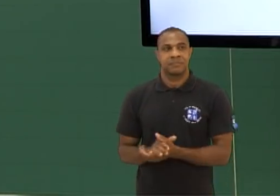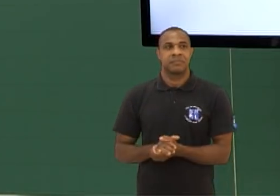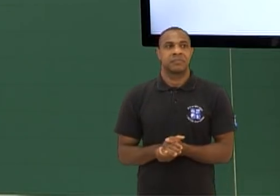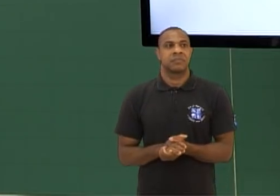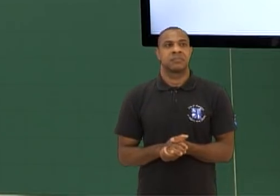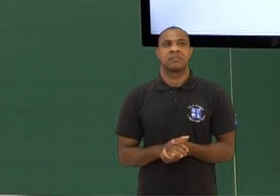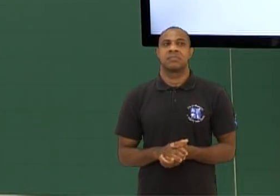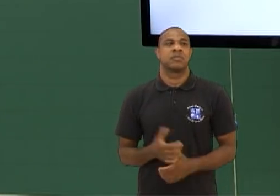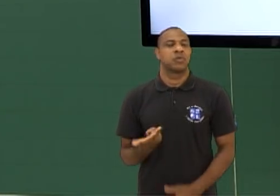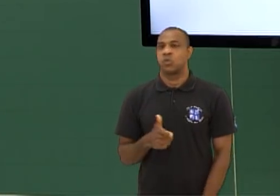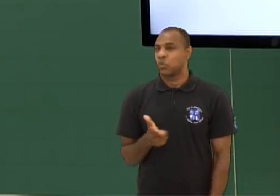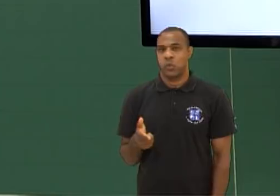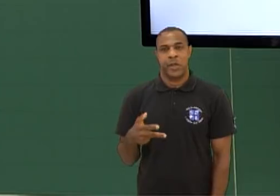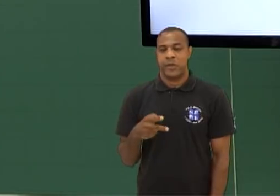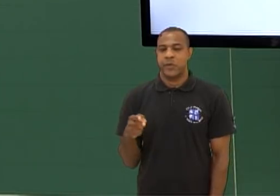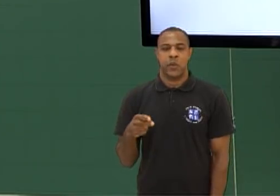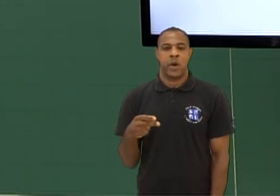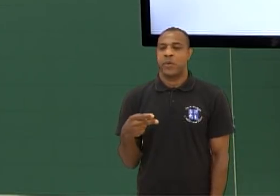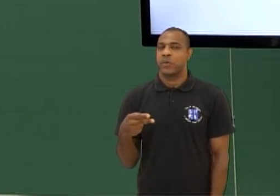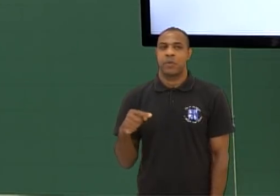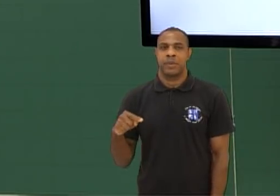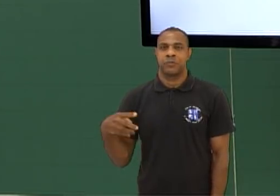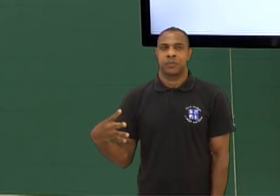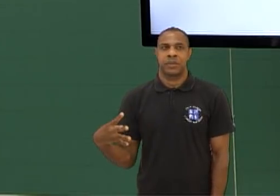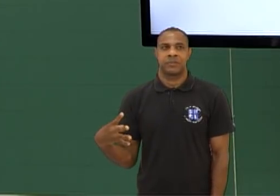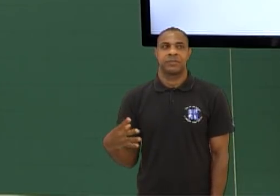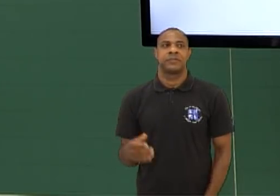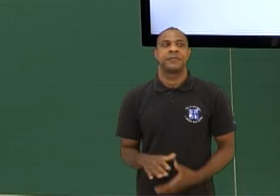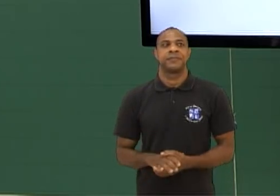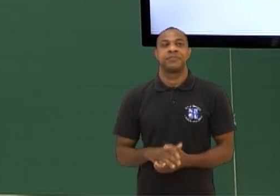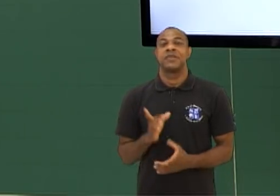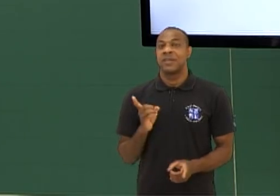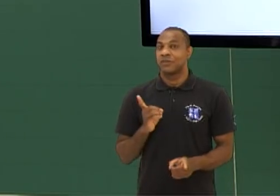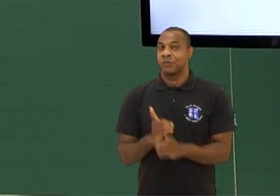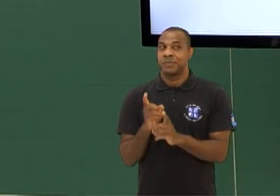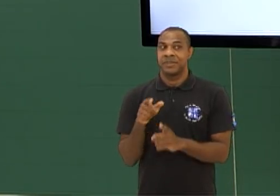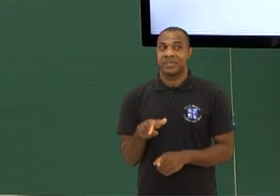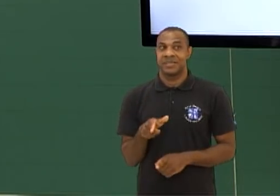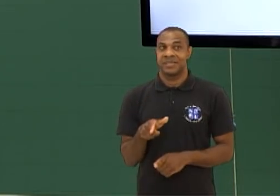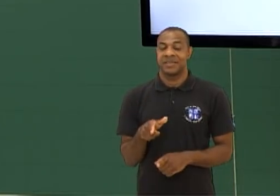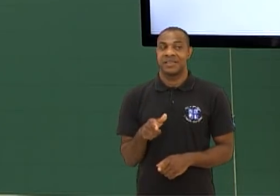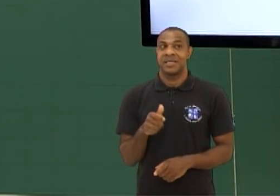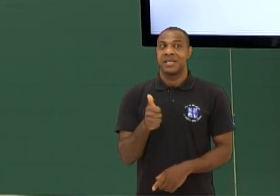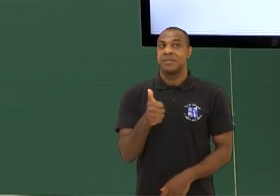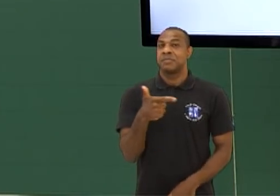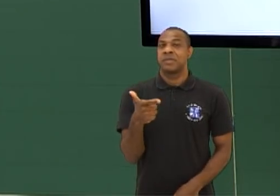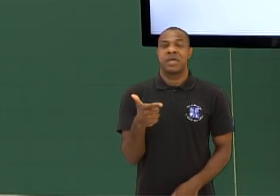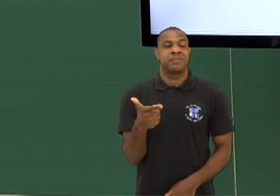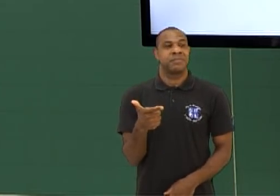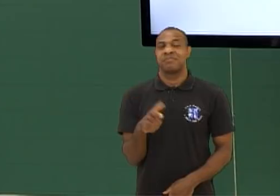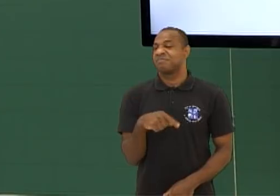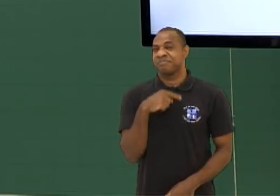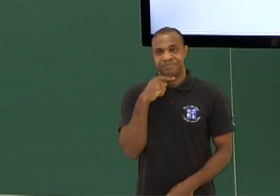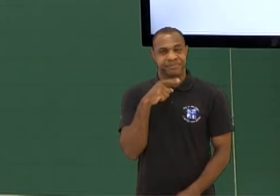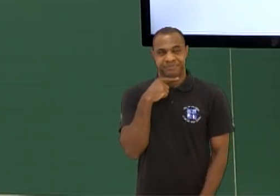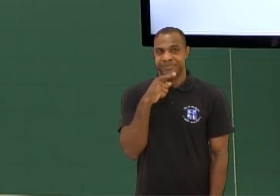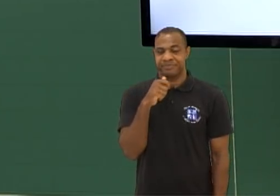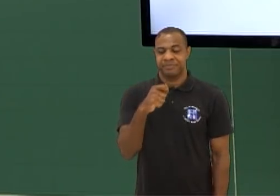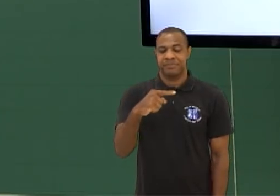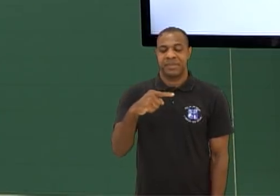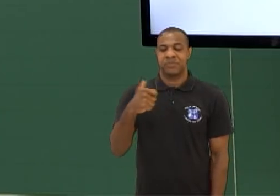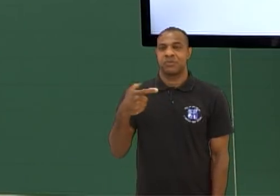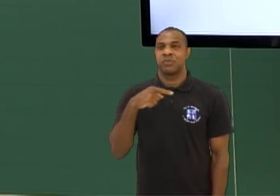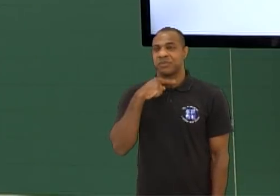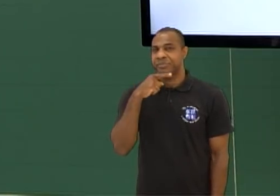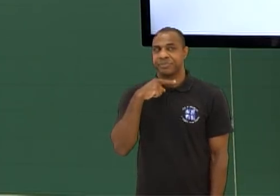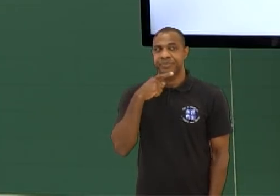Menos 8 não é igual a menos 4, isso é falso. Então, a gente já descobriu que o menos 12 não serve. Vamos testar o menos 6 para